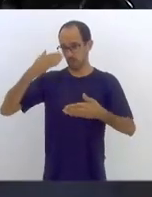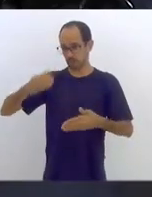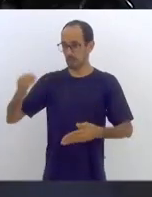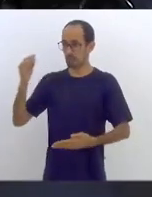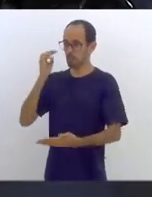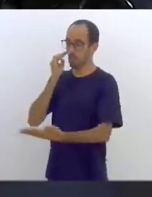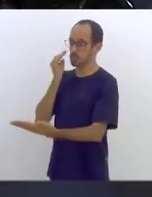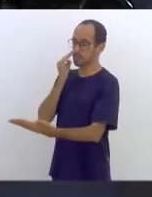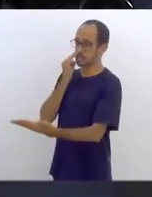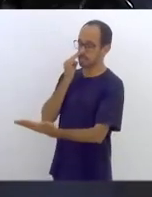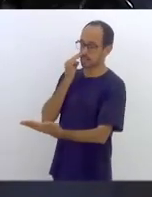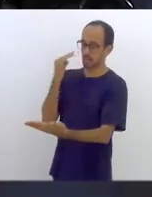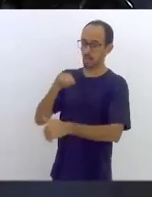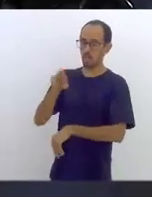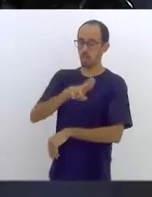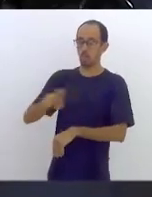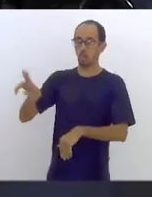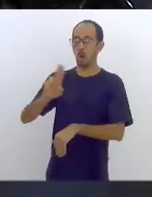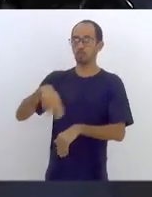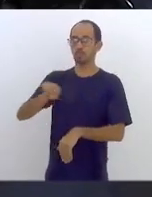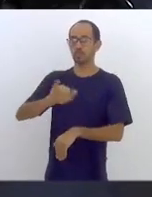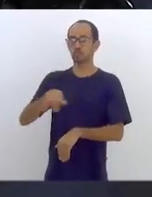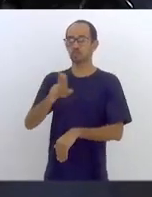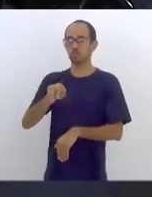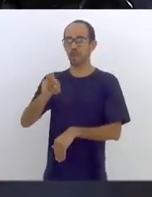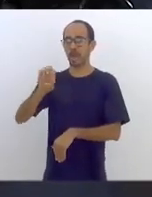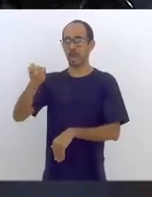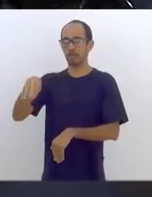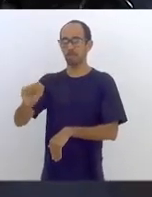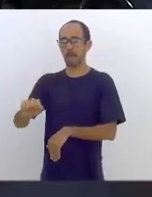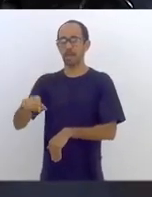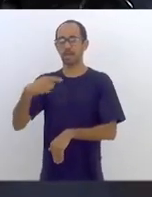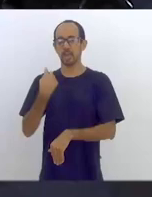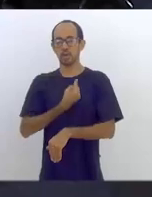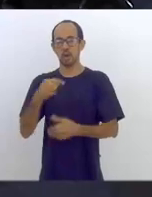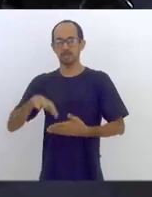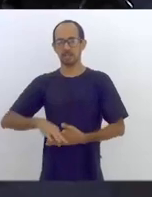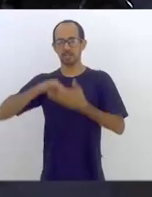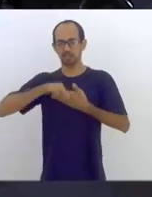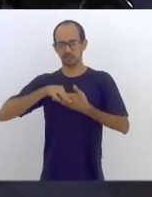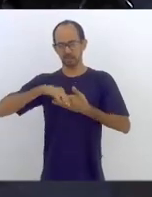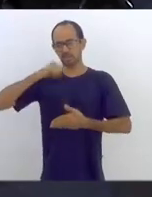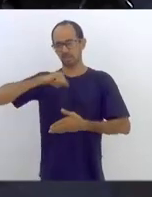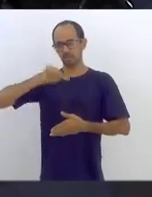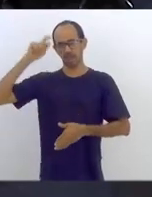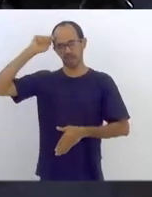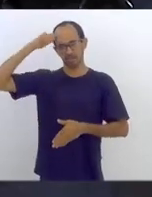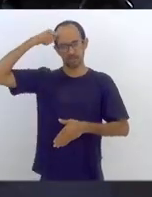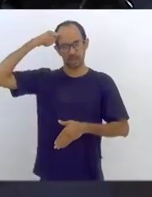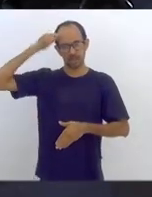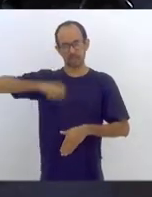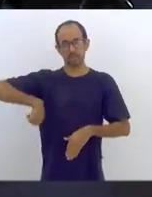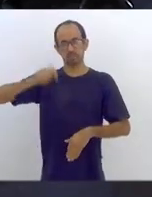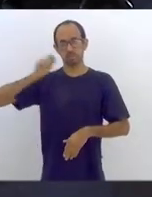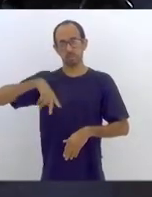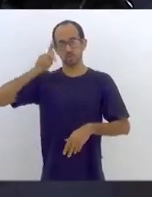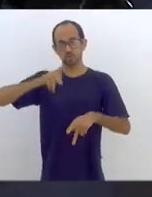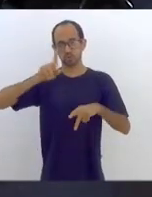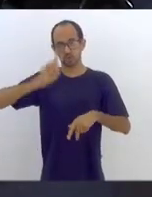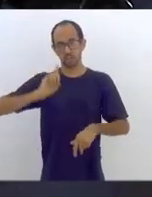Francisco, em nome de Jurema Werneck, nossa liderança, uma mulher de referência na luta pelas mulheres negras, pelos direitos